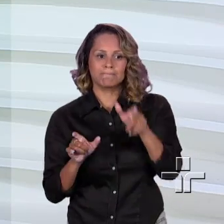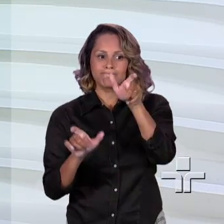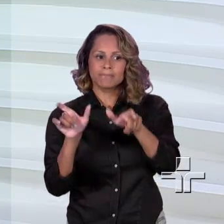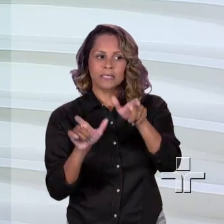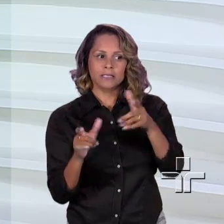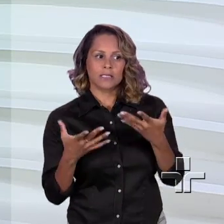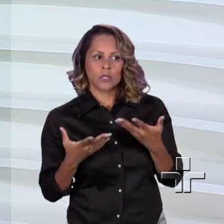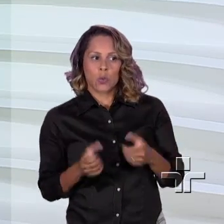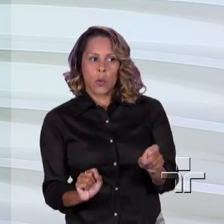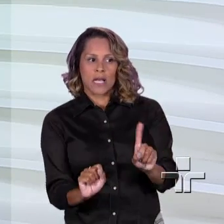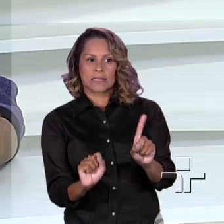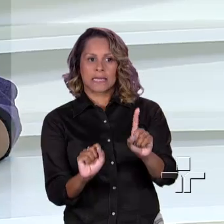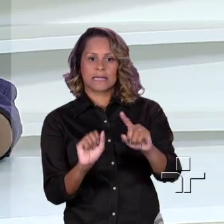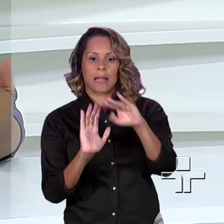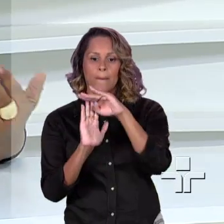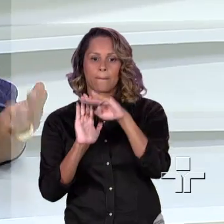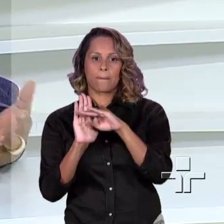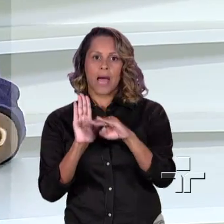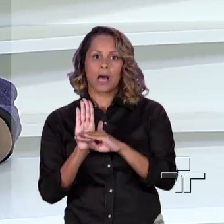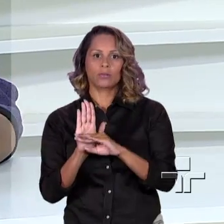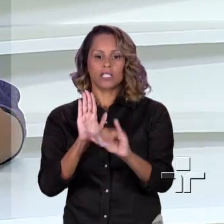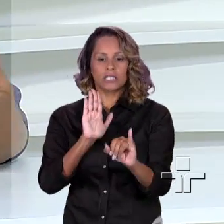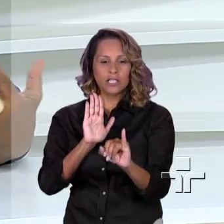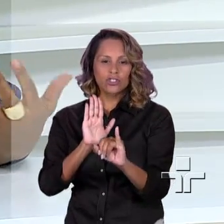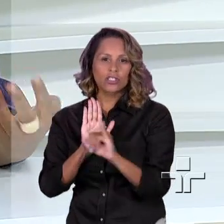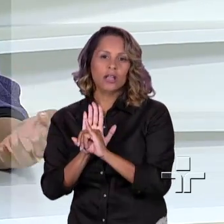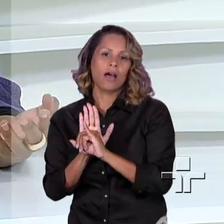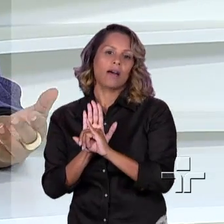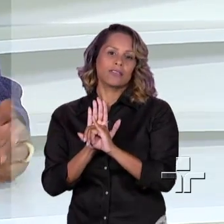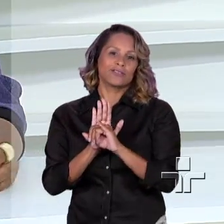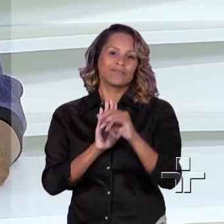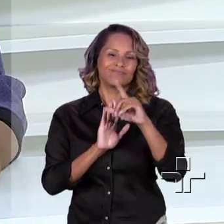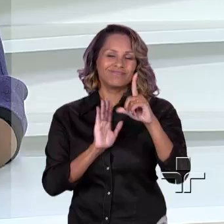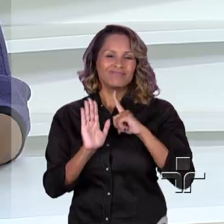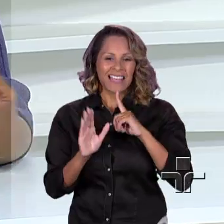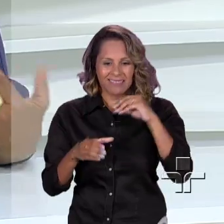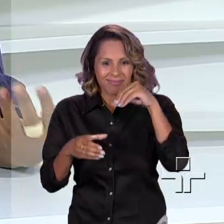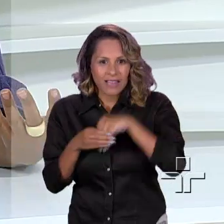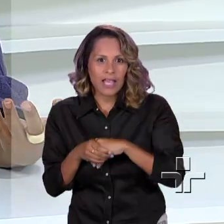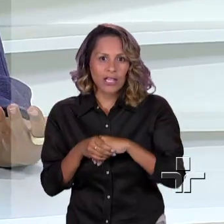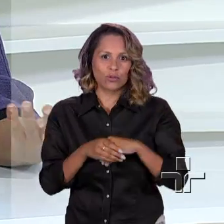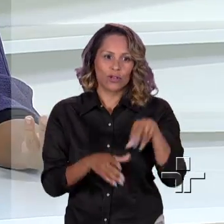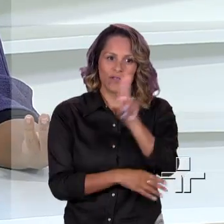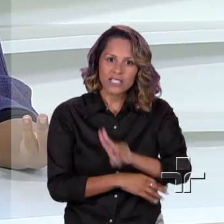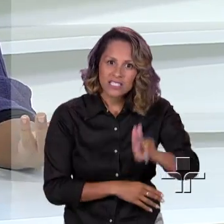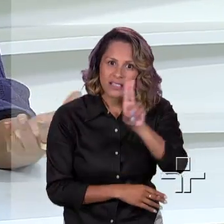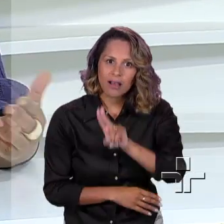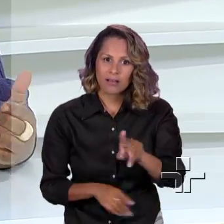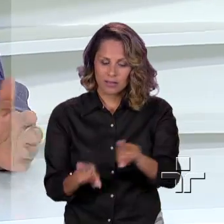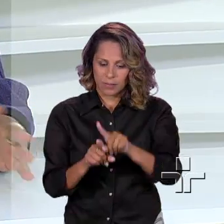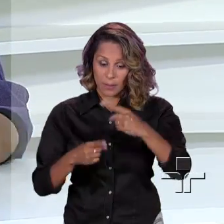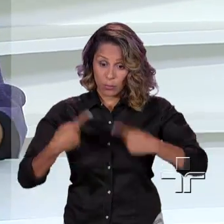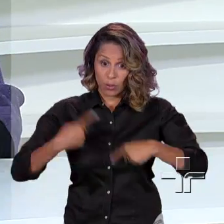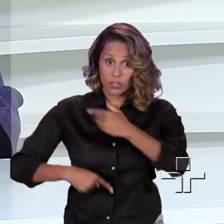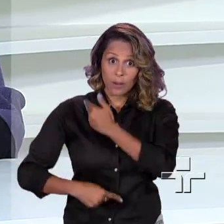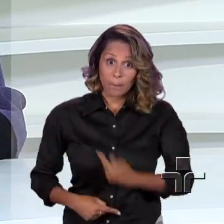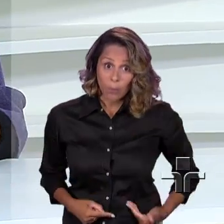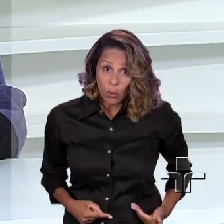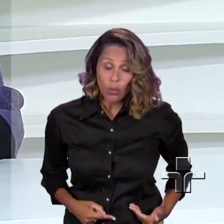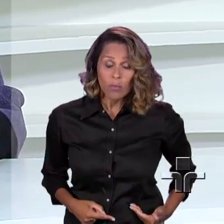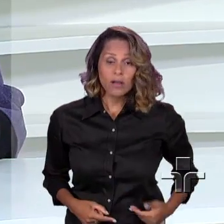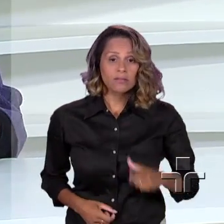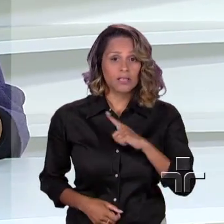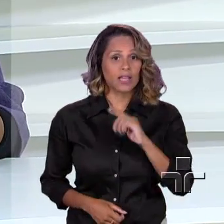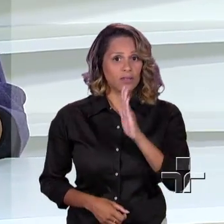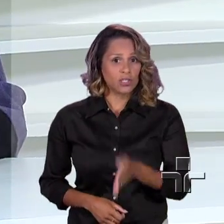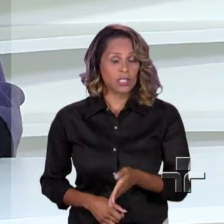pautas identitárias que estão presentes nas universidades, nos partidos políticos, nas políticas públicas, né? A gente teve um momento